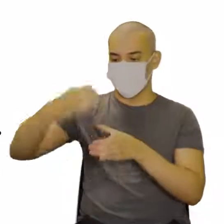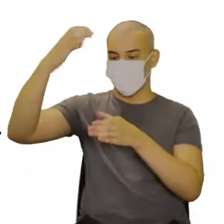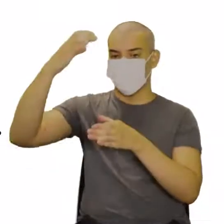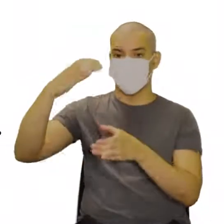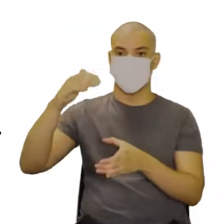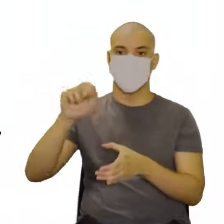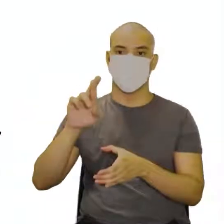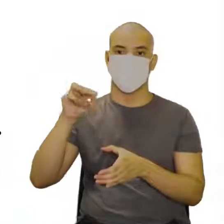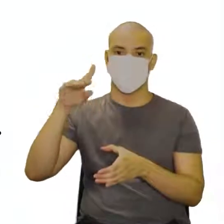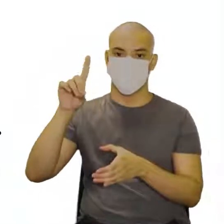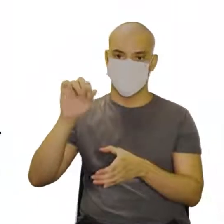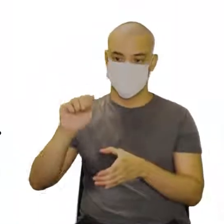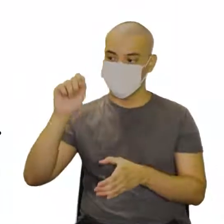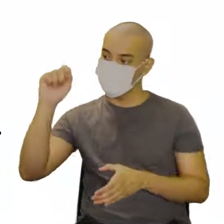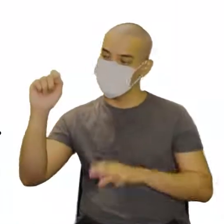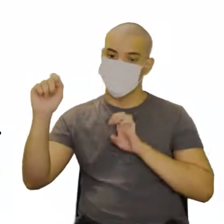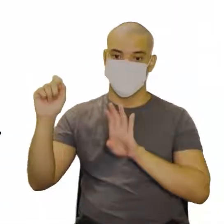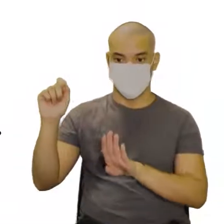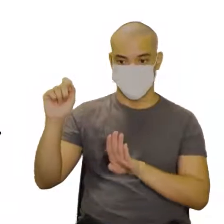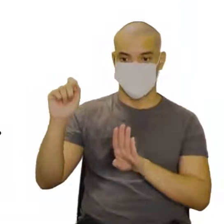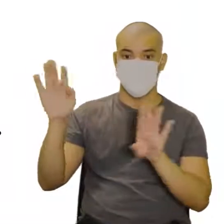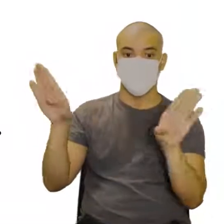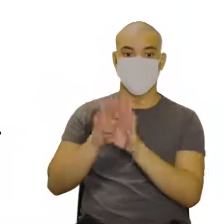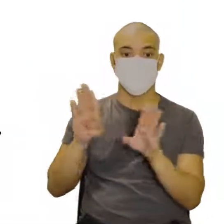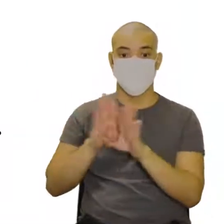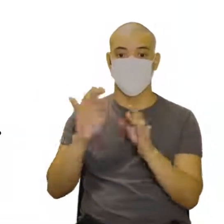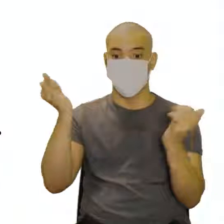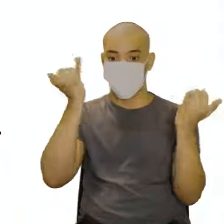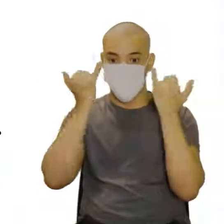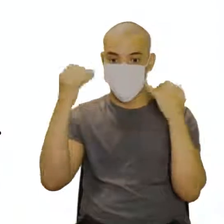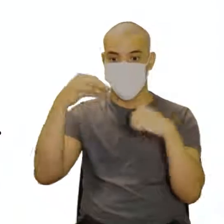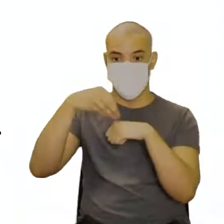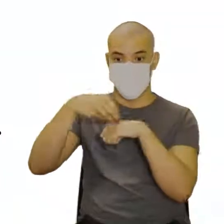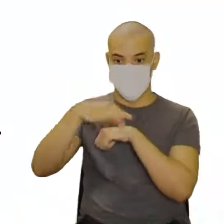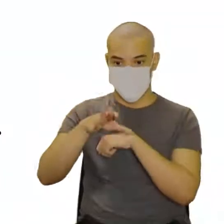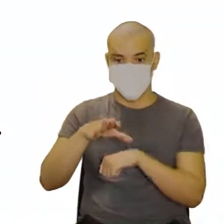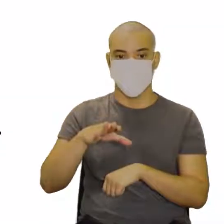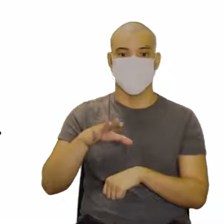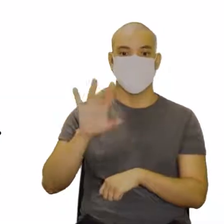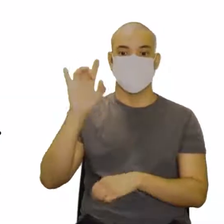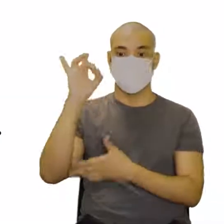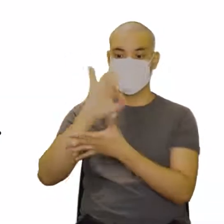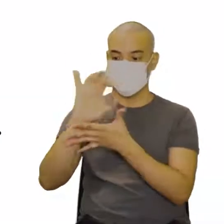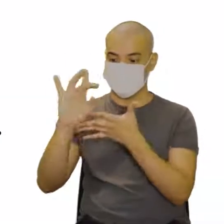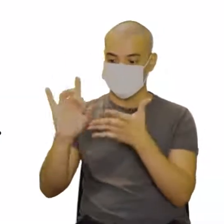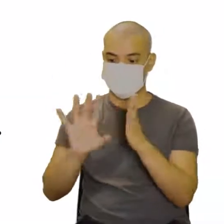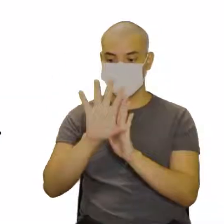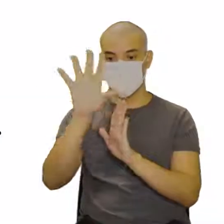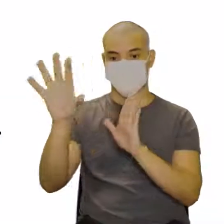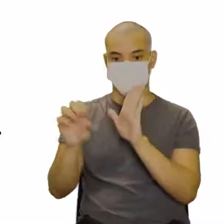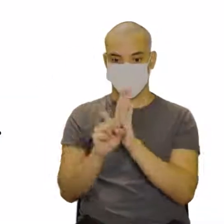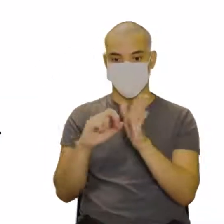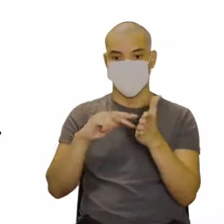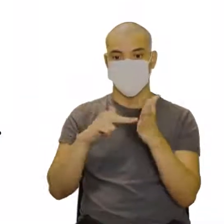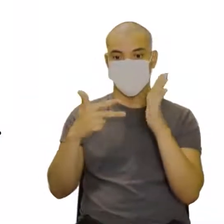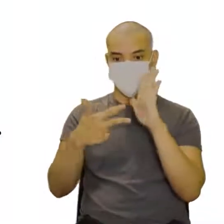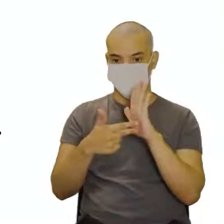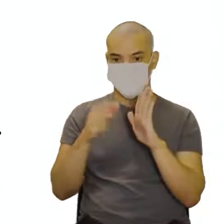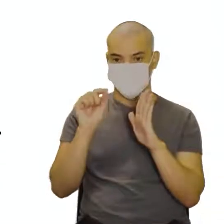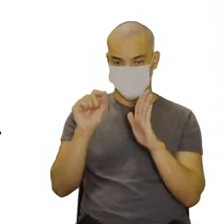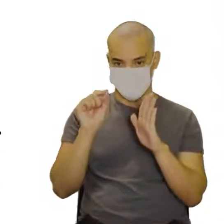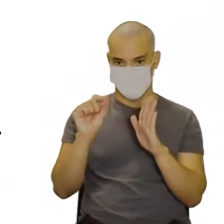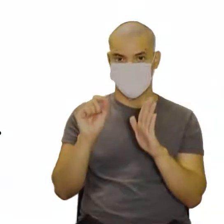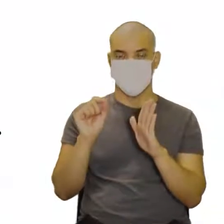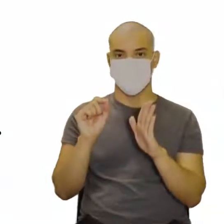A e a B. E aqui também a nível de informação, cada símbolo é representante aqui